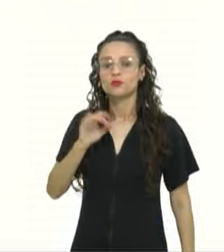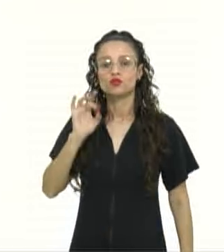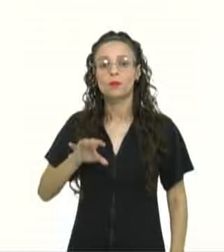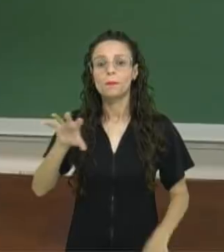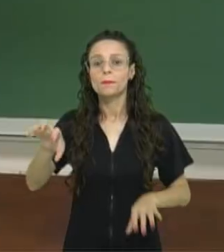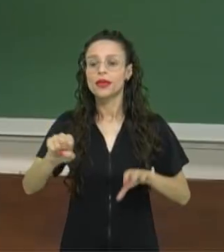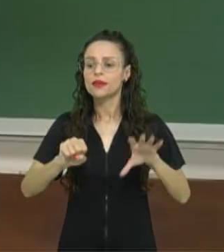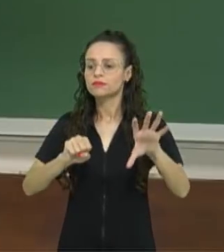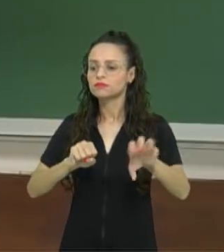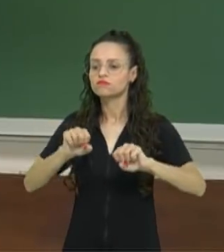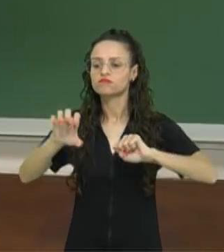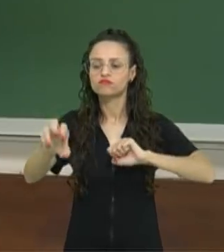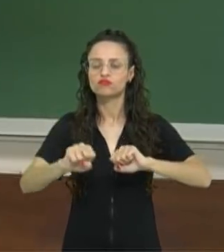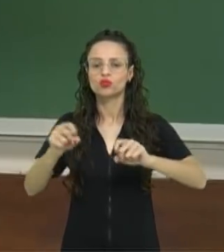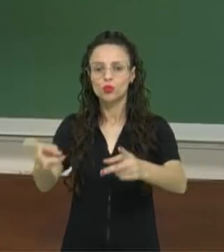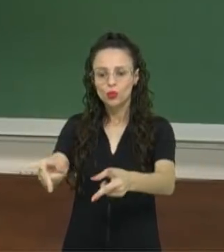coleta,